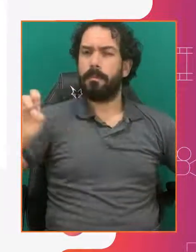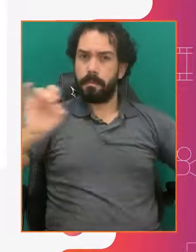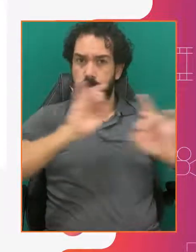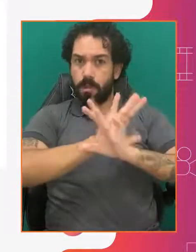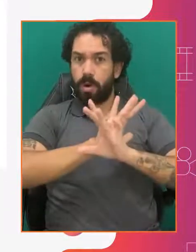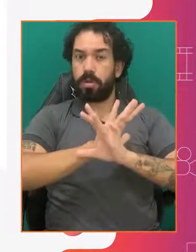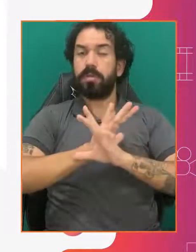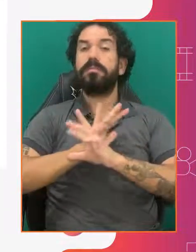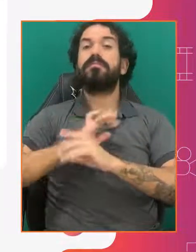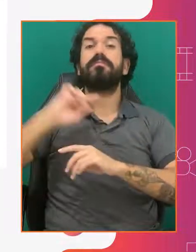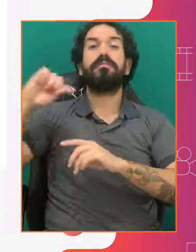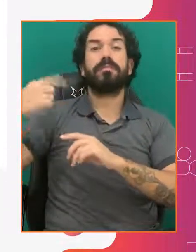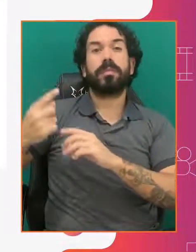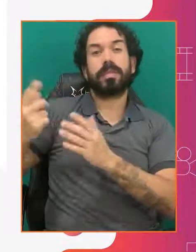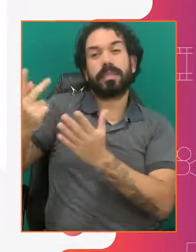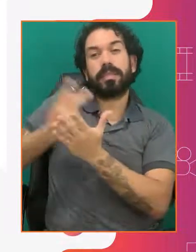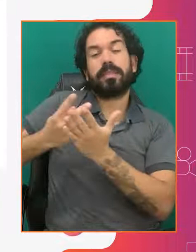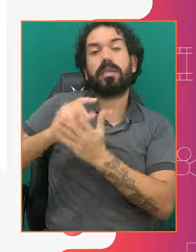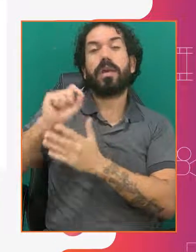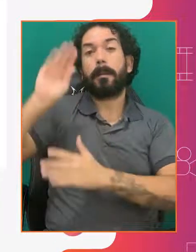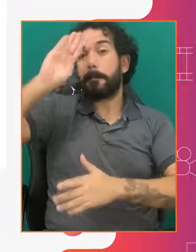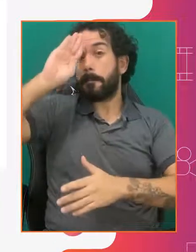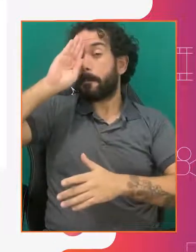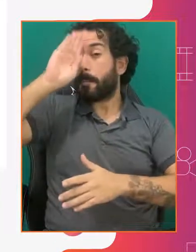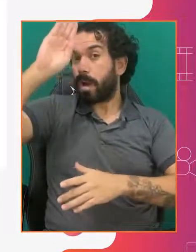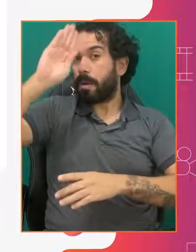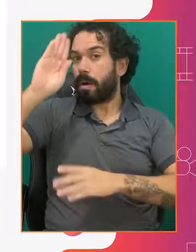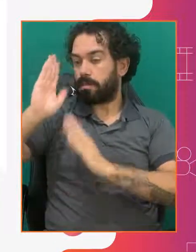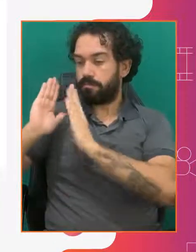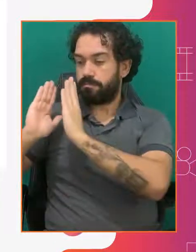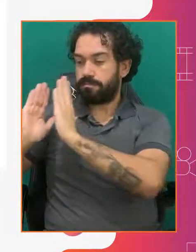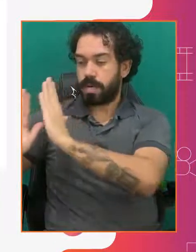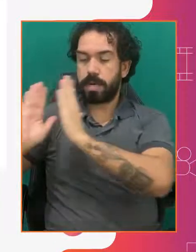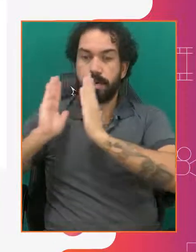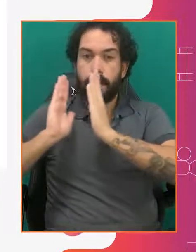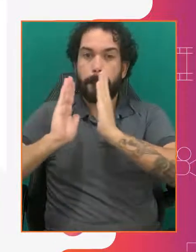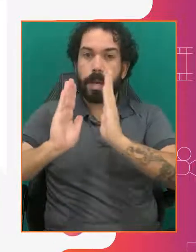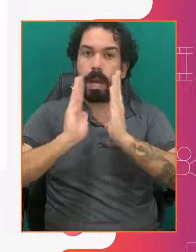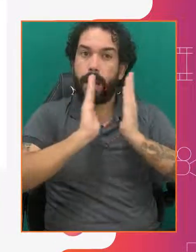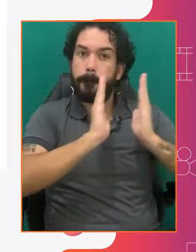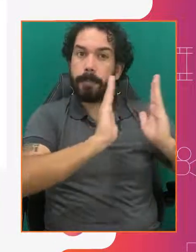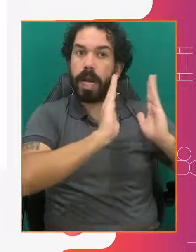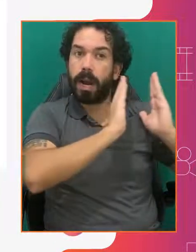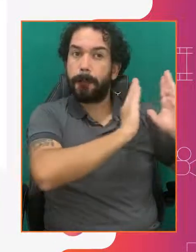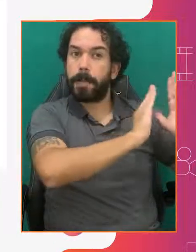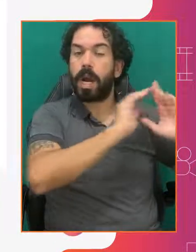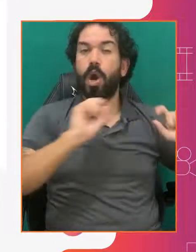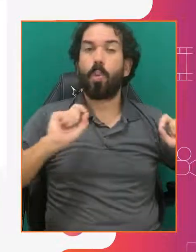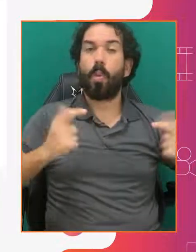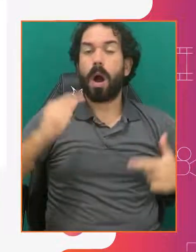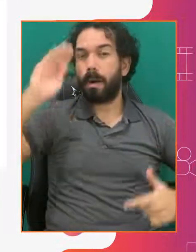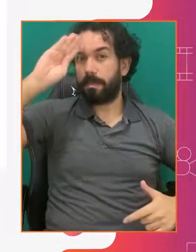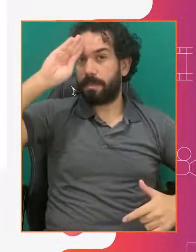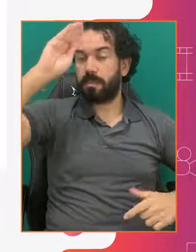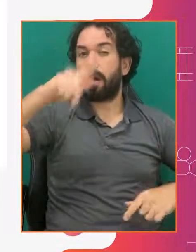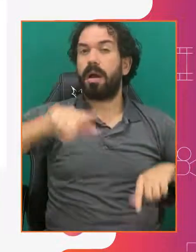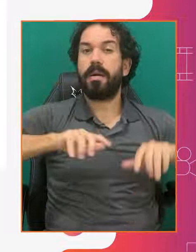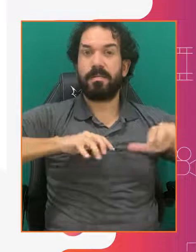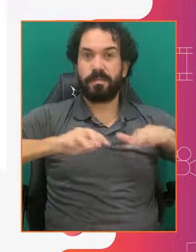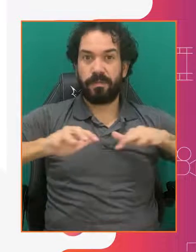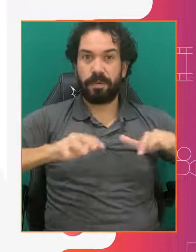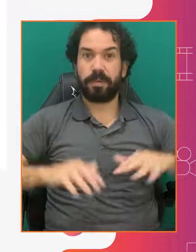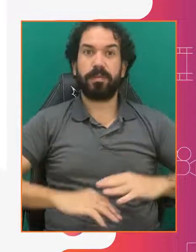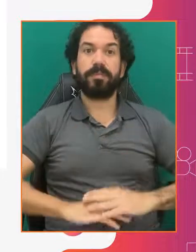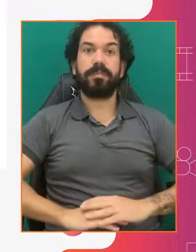Depois, você desenha os quadros chaves, marcando então os principais pontos do movimento